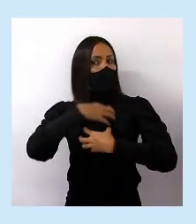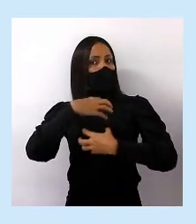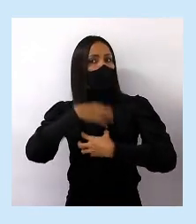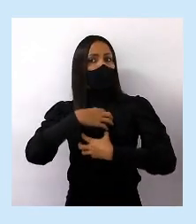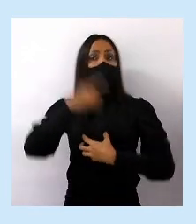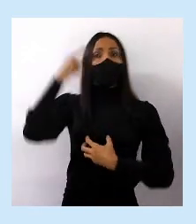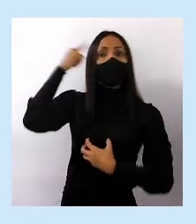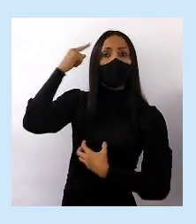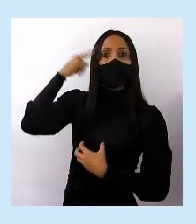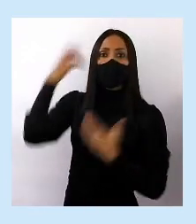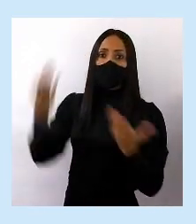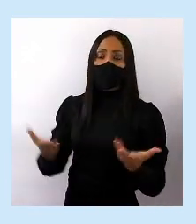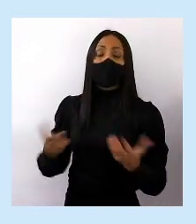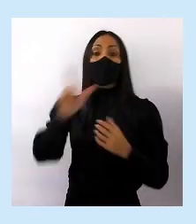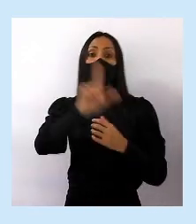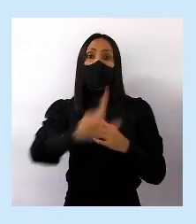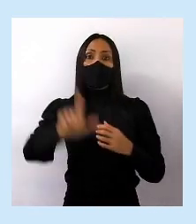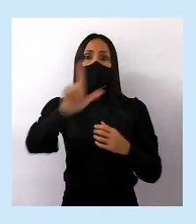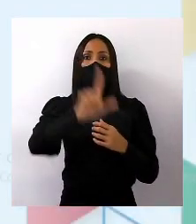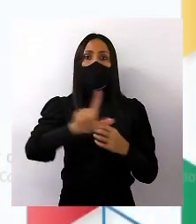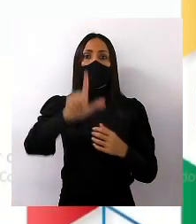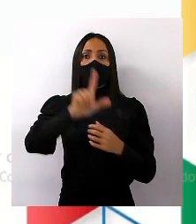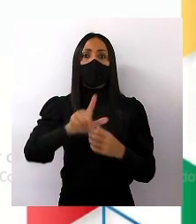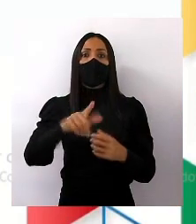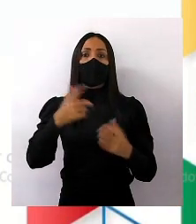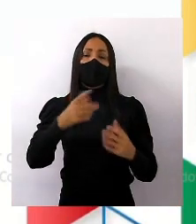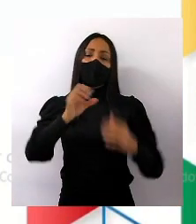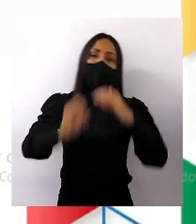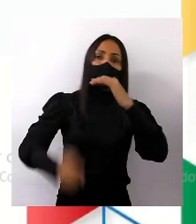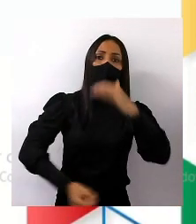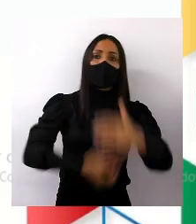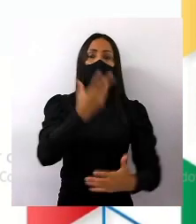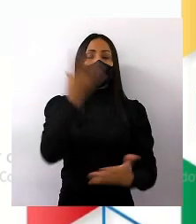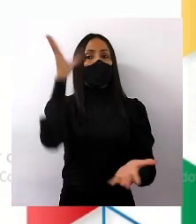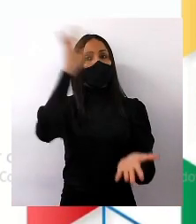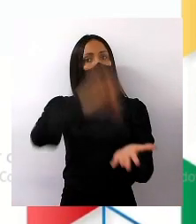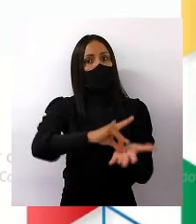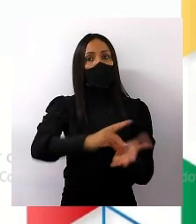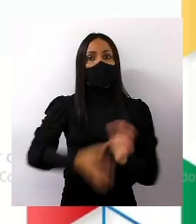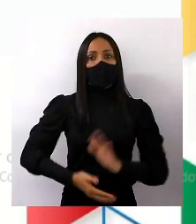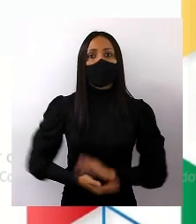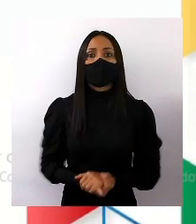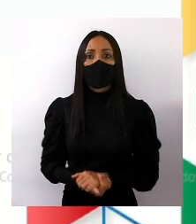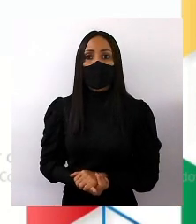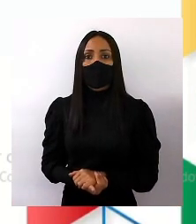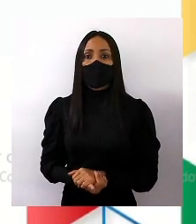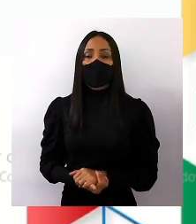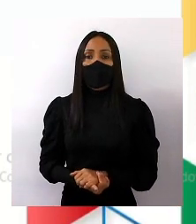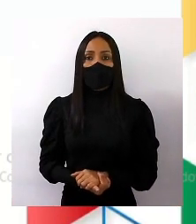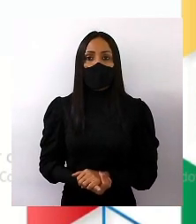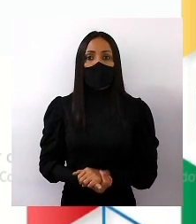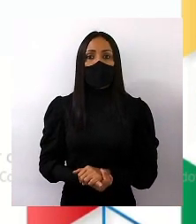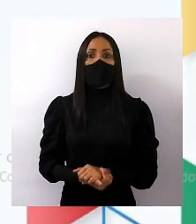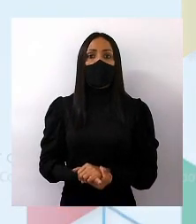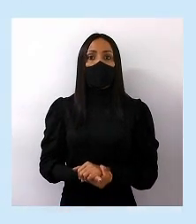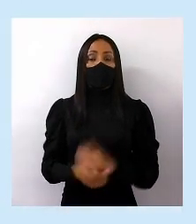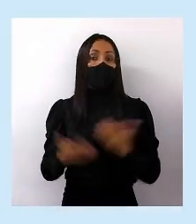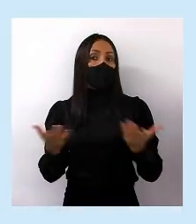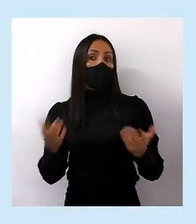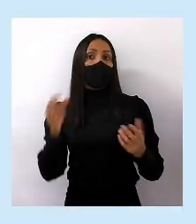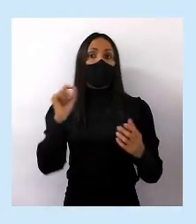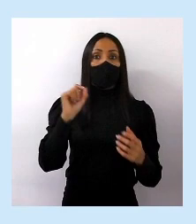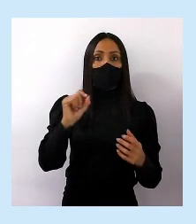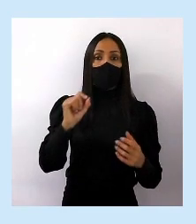por fim, a literatura recria a realidade. Atenção, eu falei recria e não cria, ou seja,